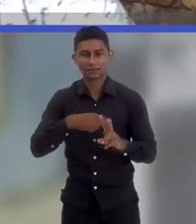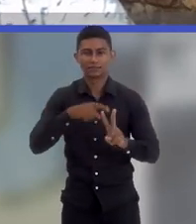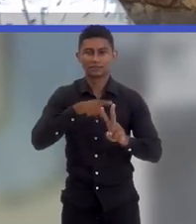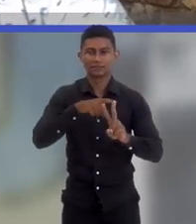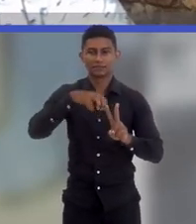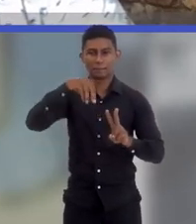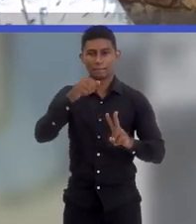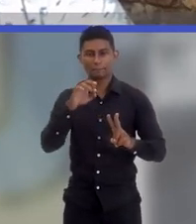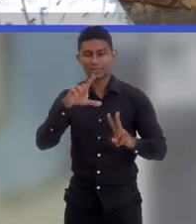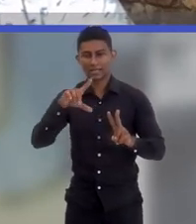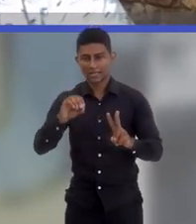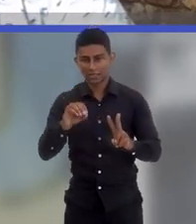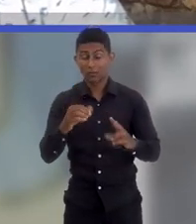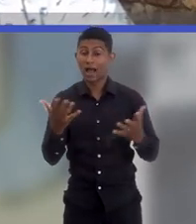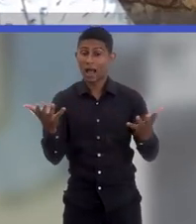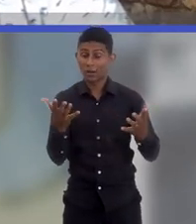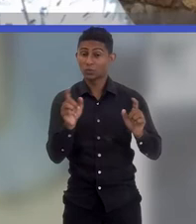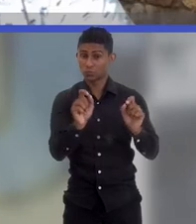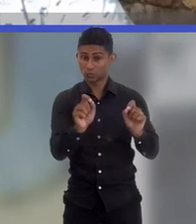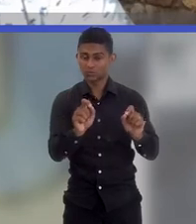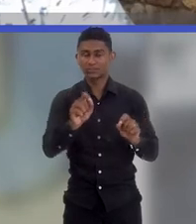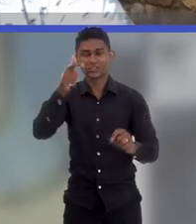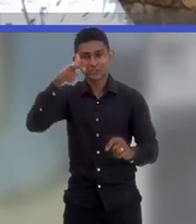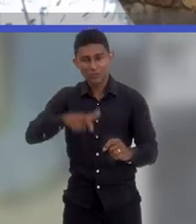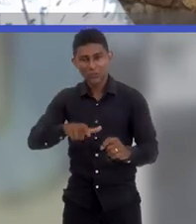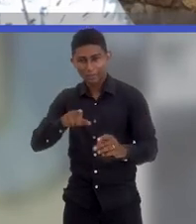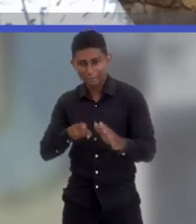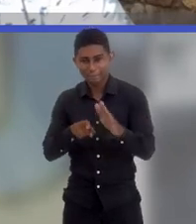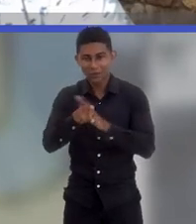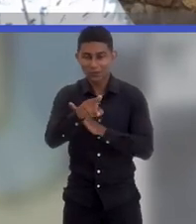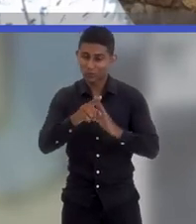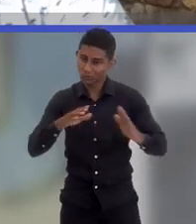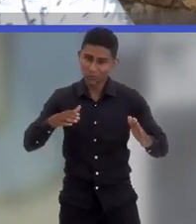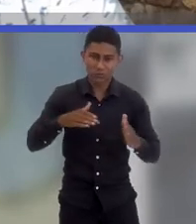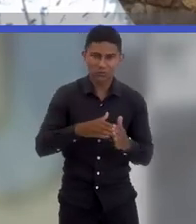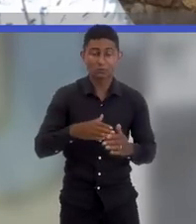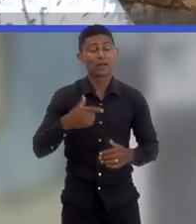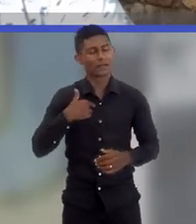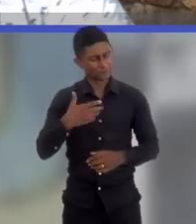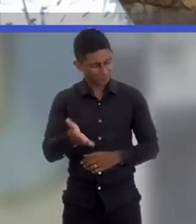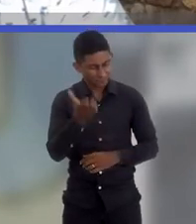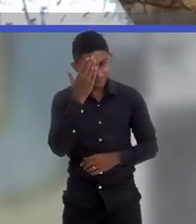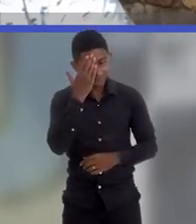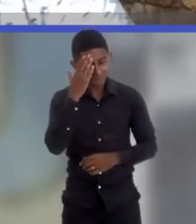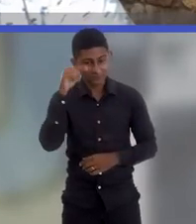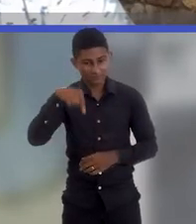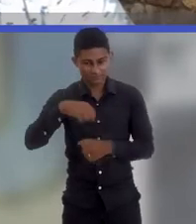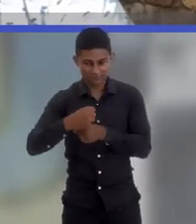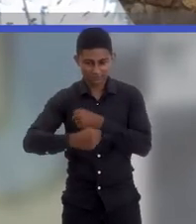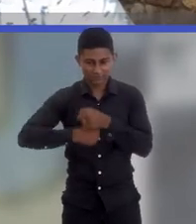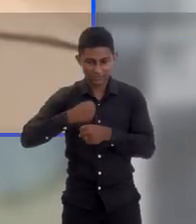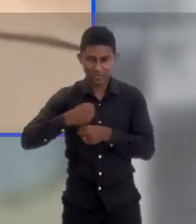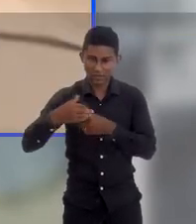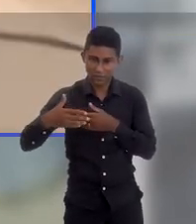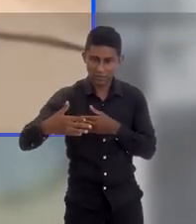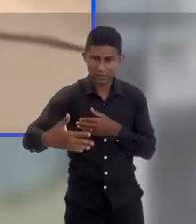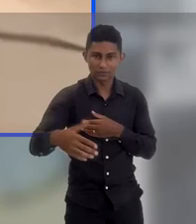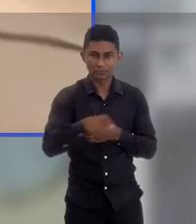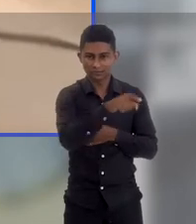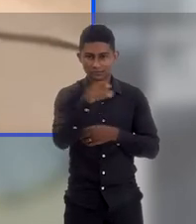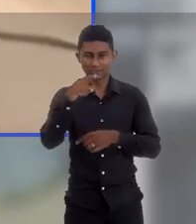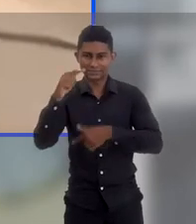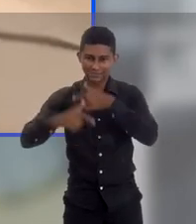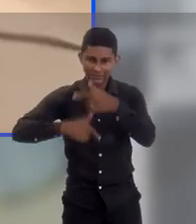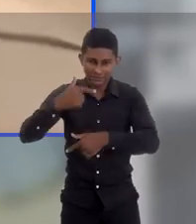o nosso Marcelo também. E agora, Marcelo Adnet, mais uma perguntinha para fechar, porque eu estou sabendo que esse ano,